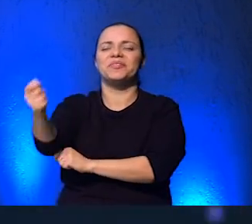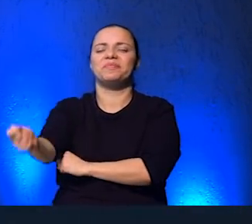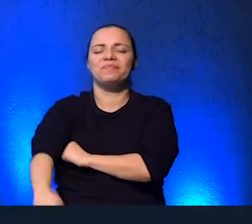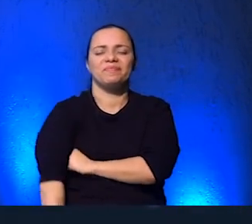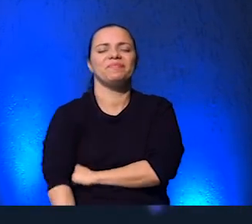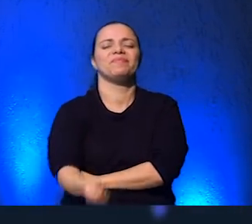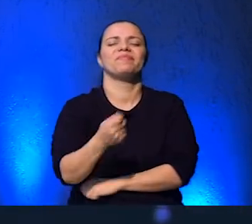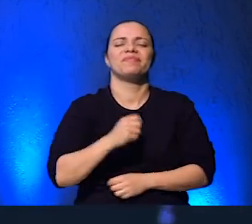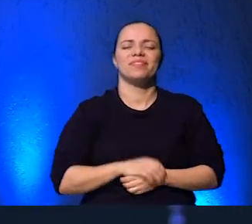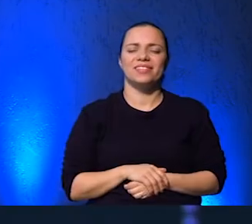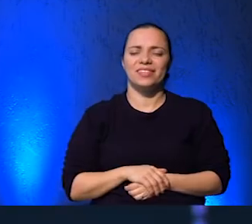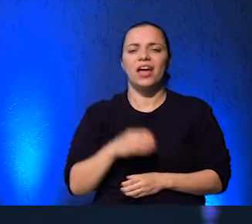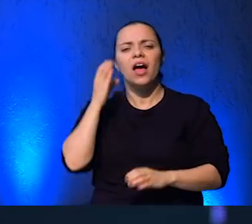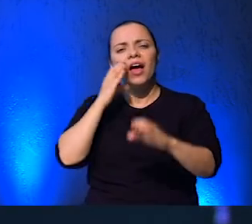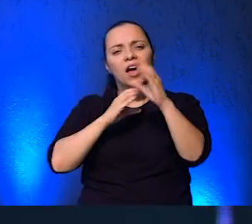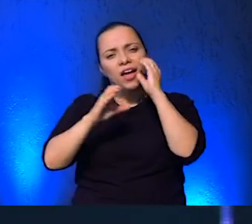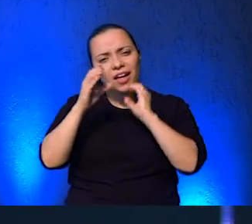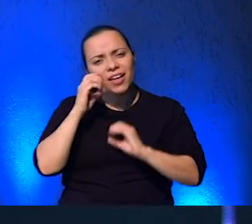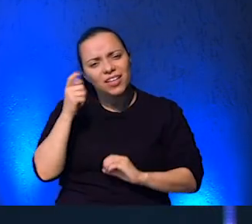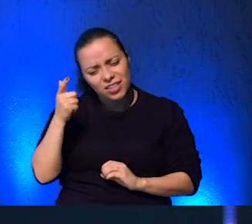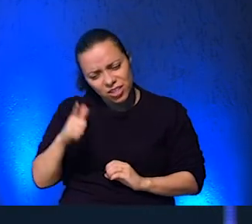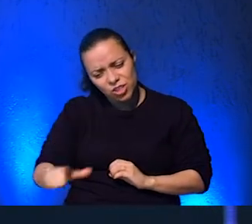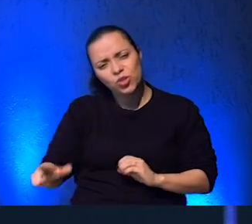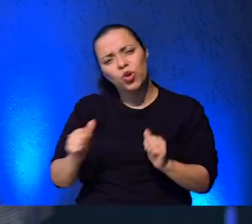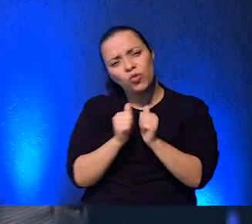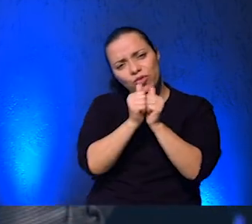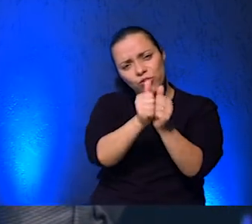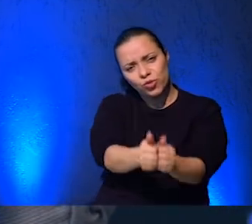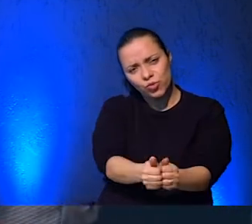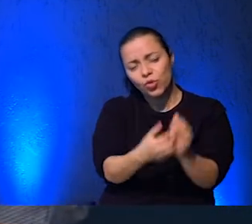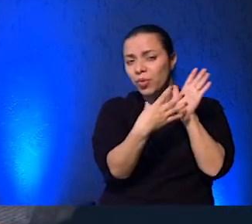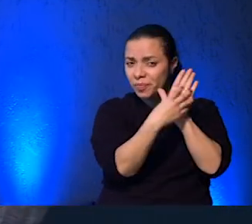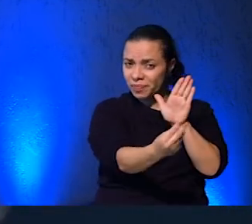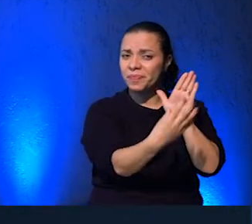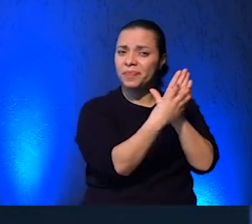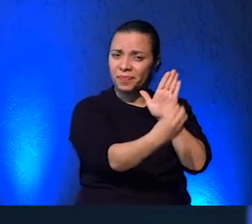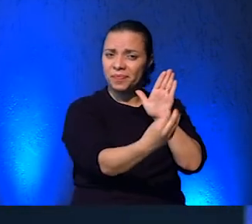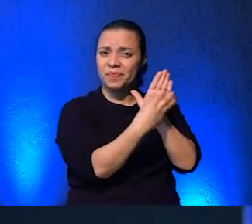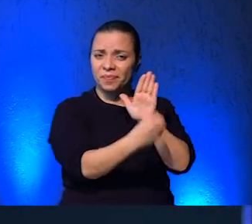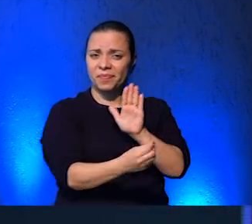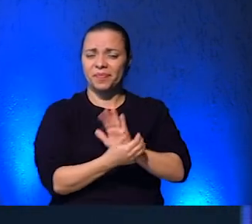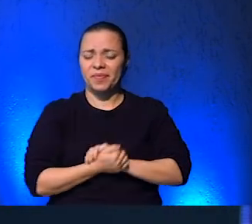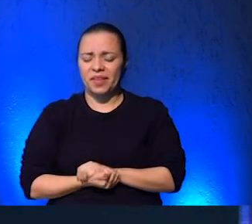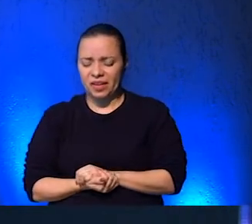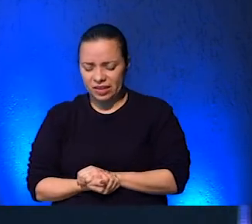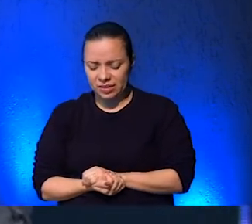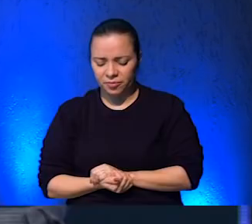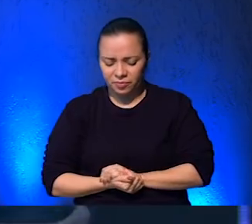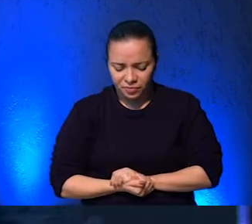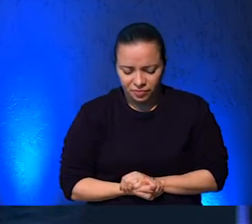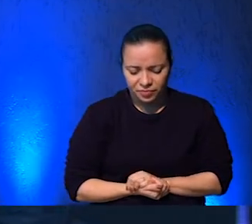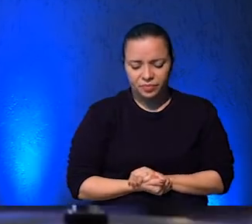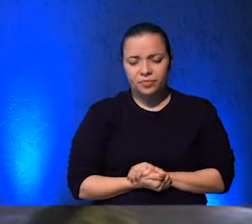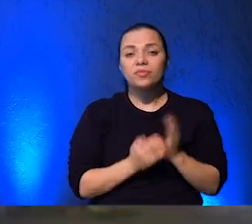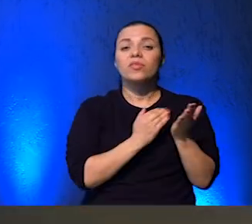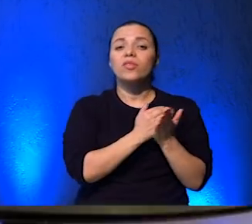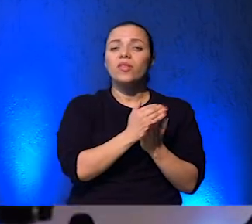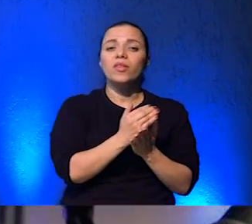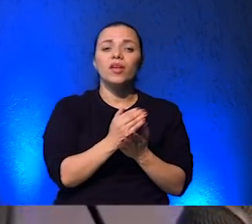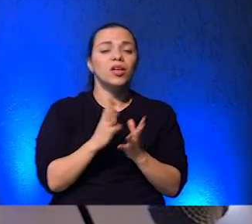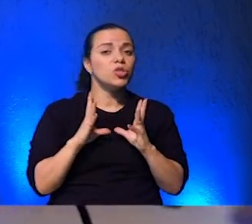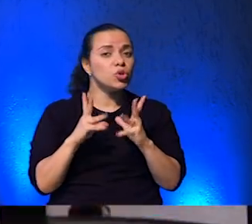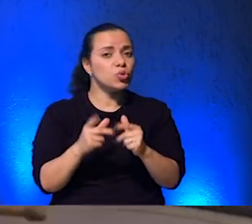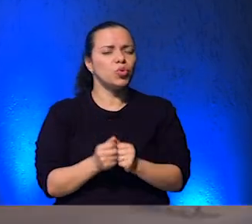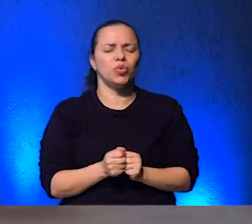quero que você cante mais uma vez essa canção você e eu estou operando